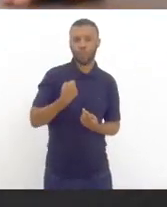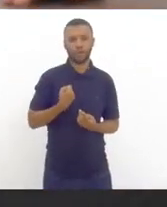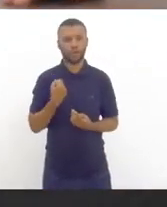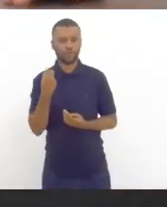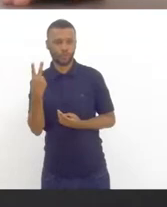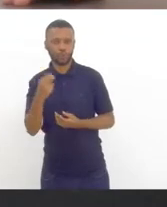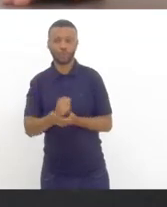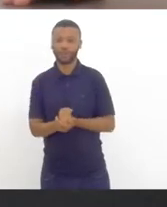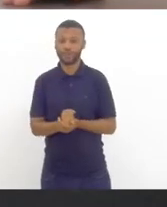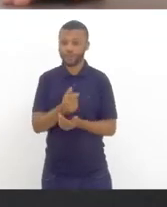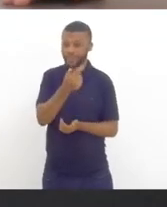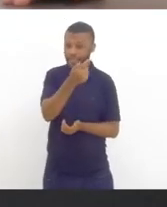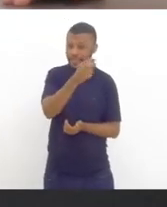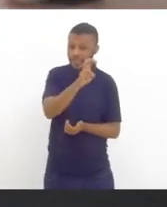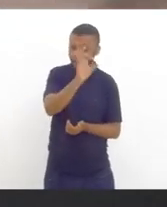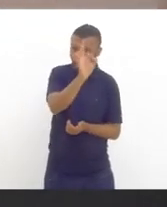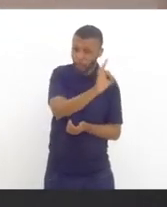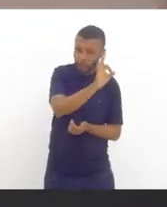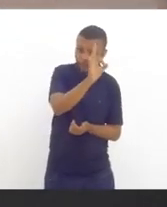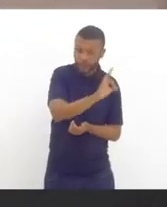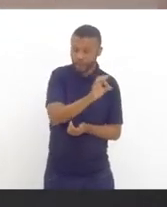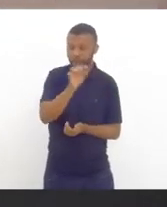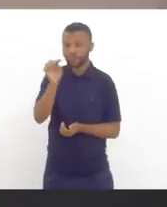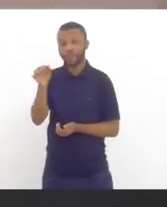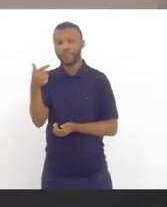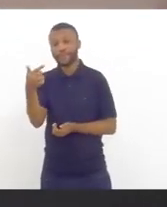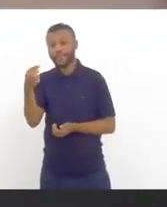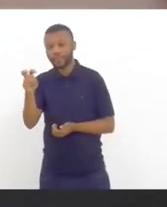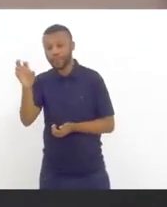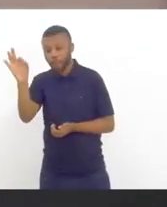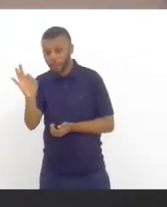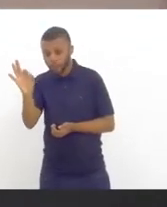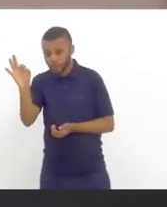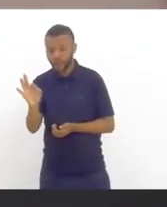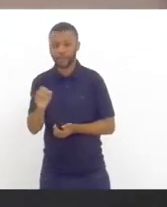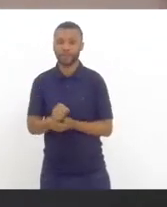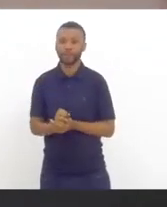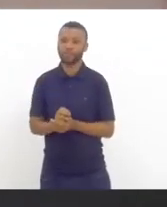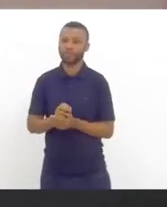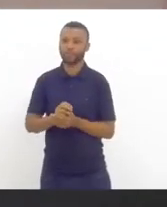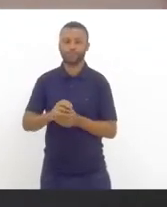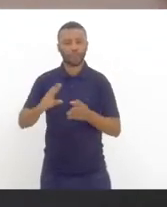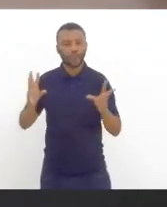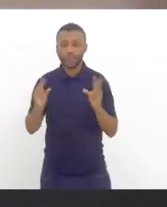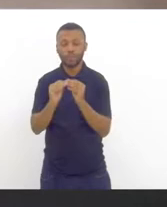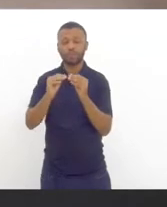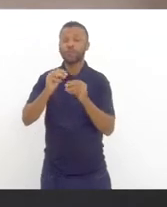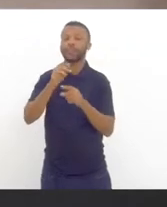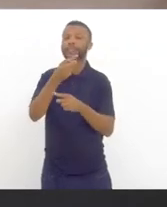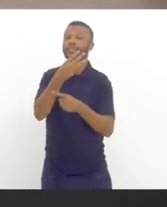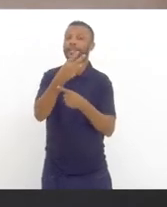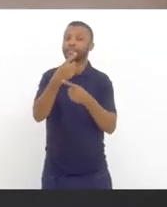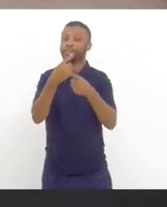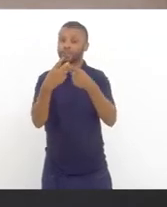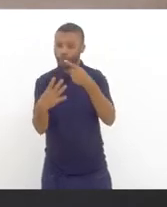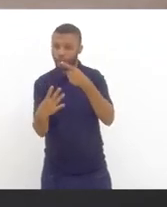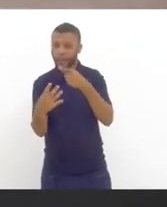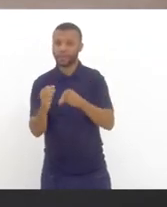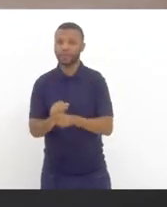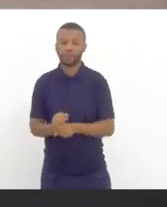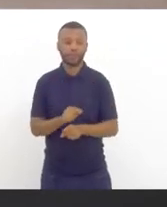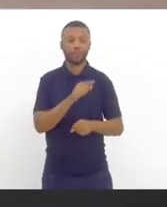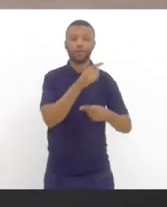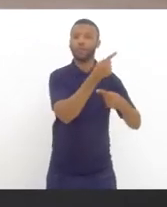75% de 25% e 25% de 25%. 3/4 e 1/4. Então,